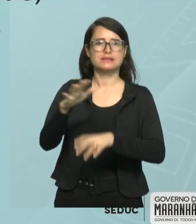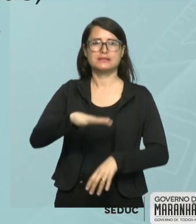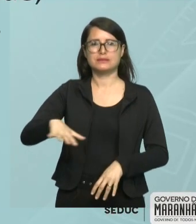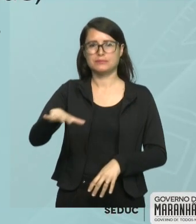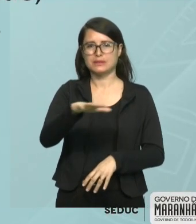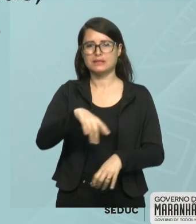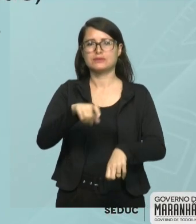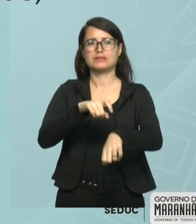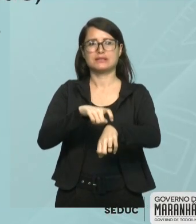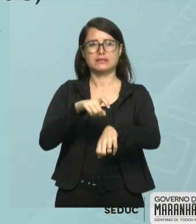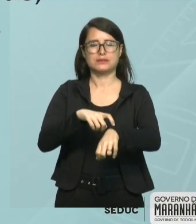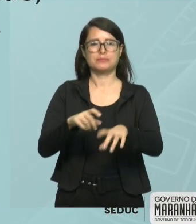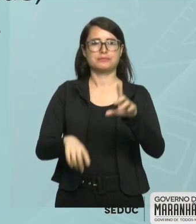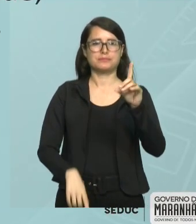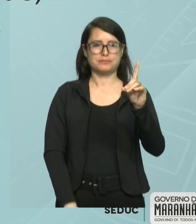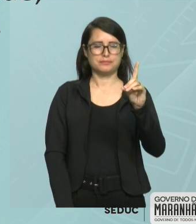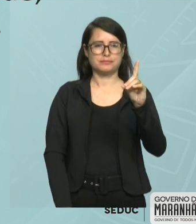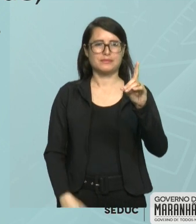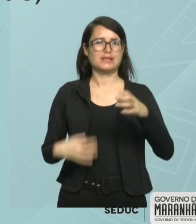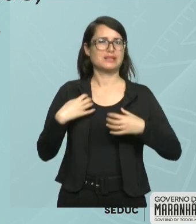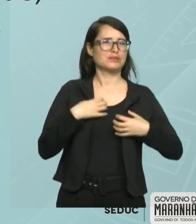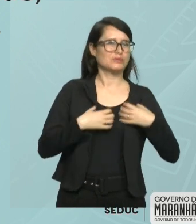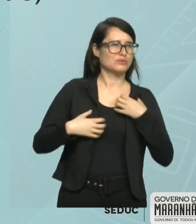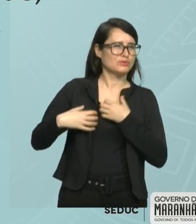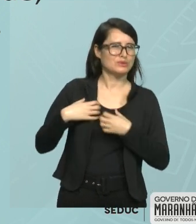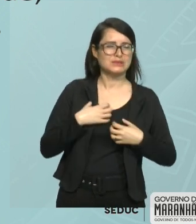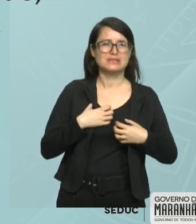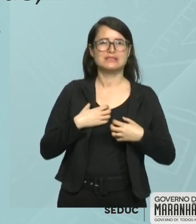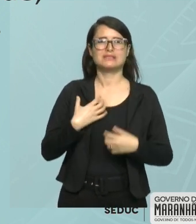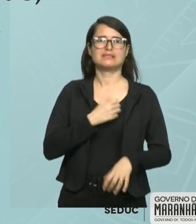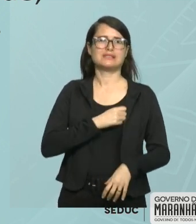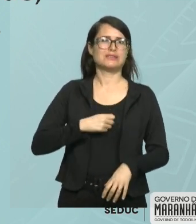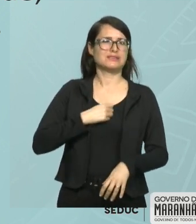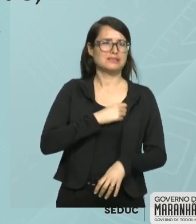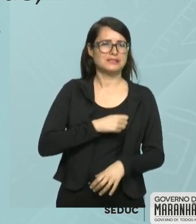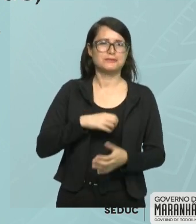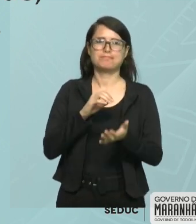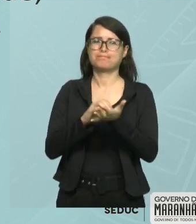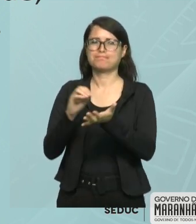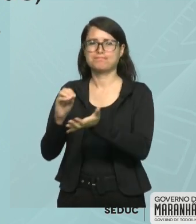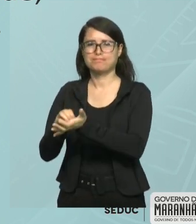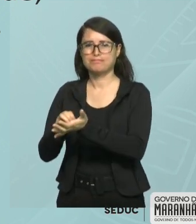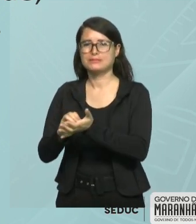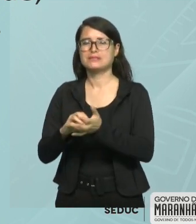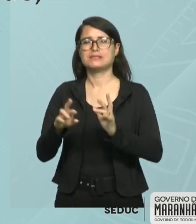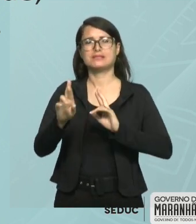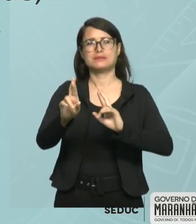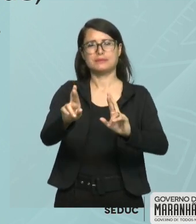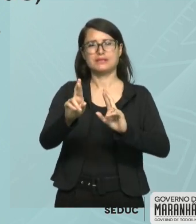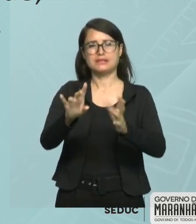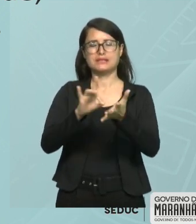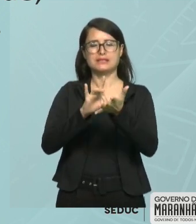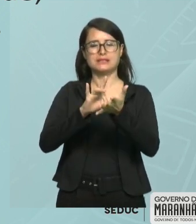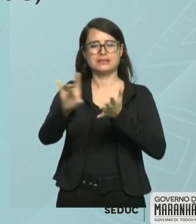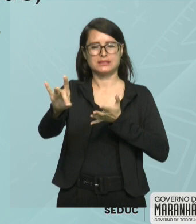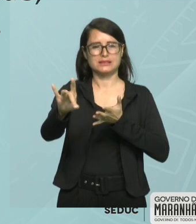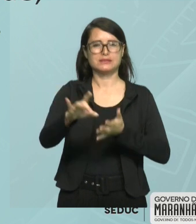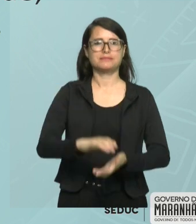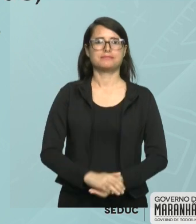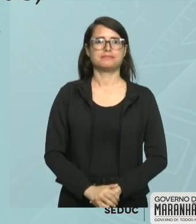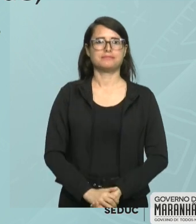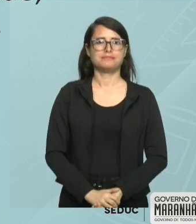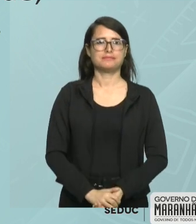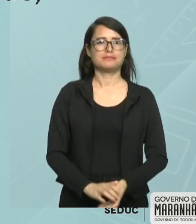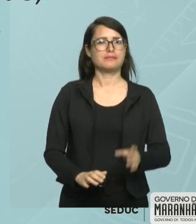tempo. Letra D. Angústia, saudade, ausência, esperança e